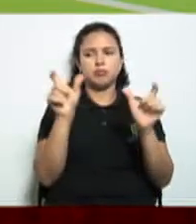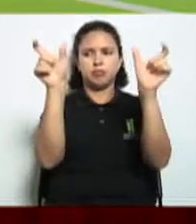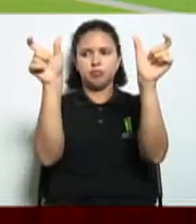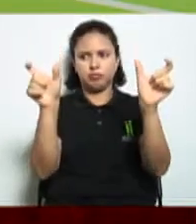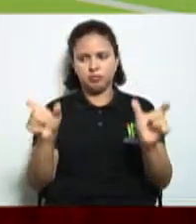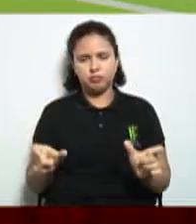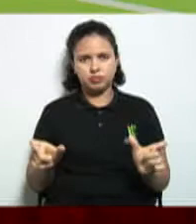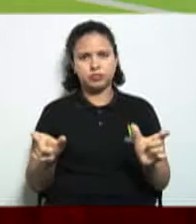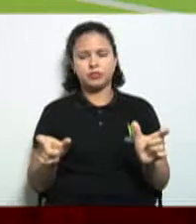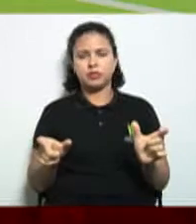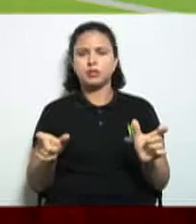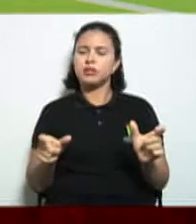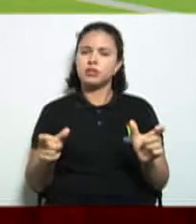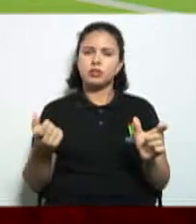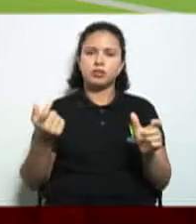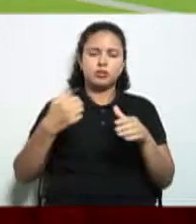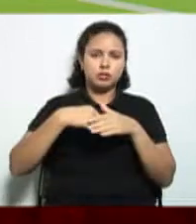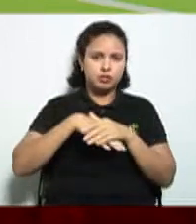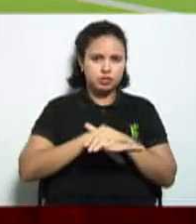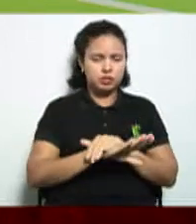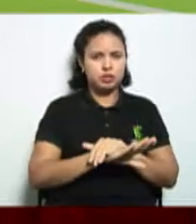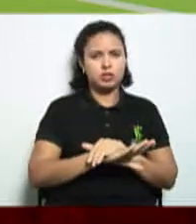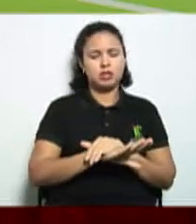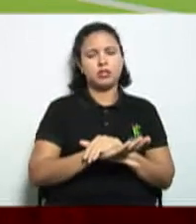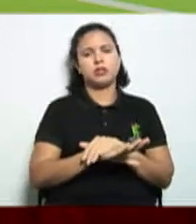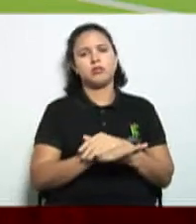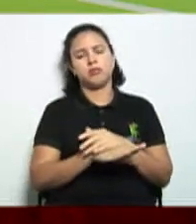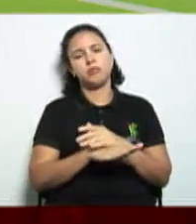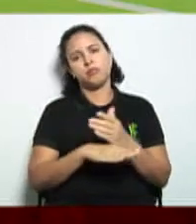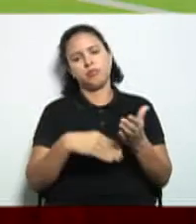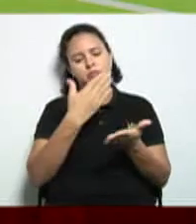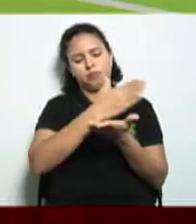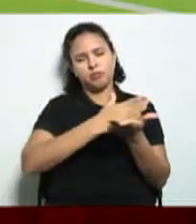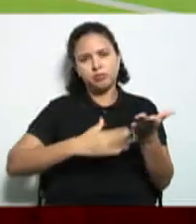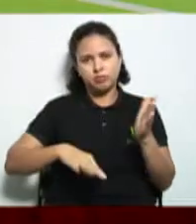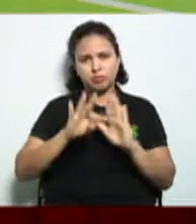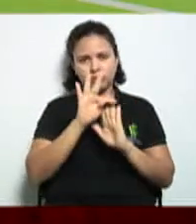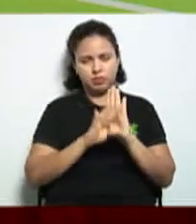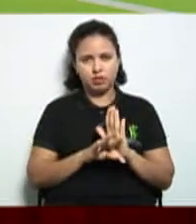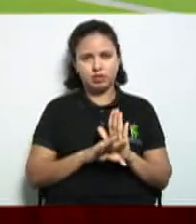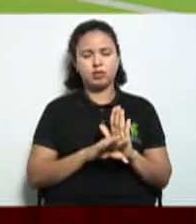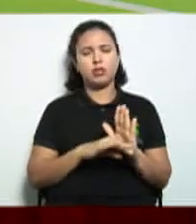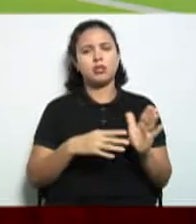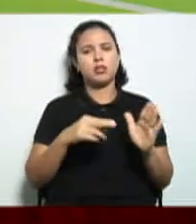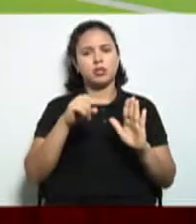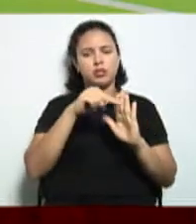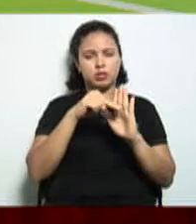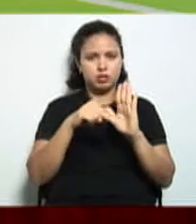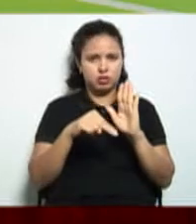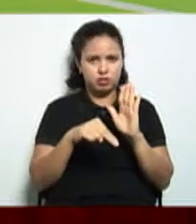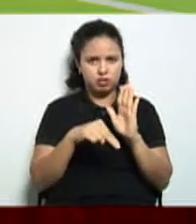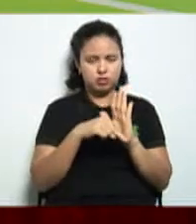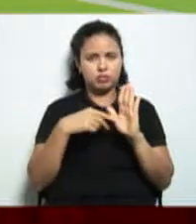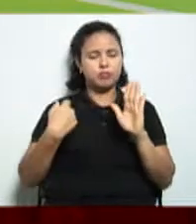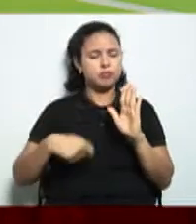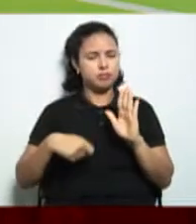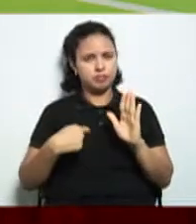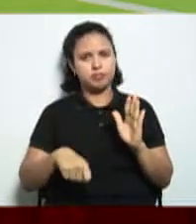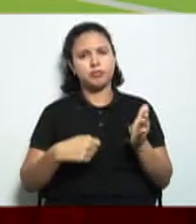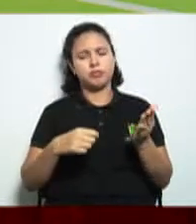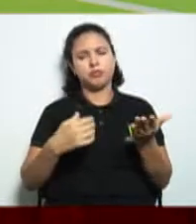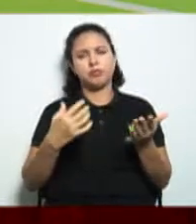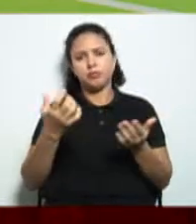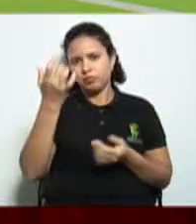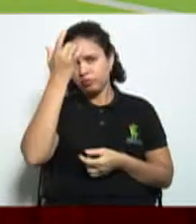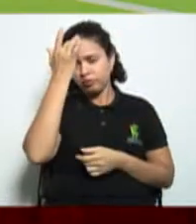for arquivar o documento, vai cortar o texto. Então, essas normas servem para isso, para conferir maior facilidade, para